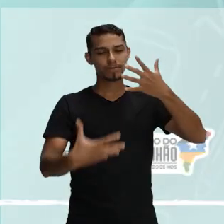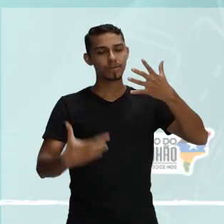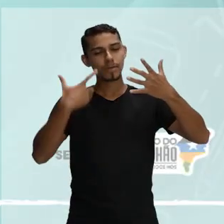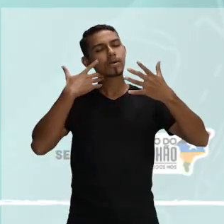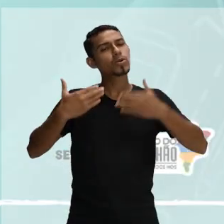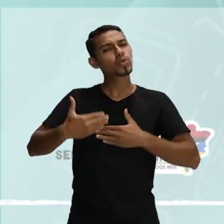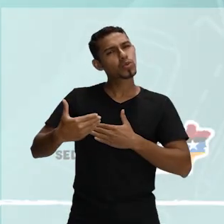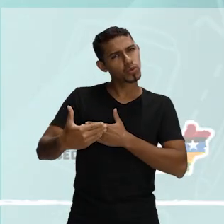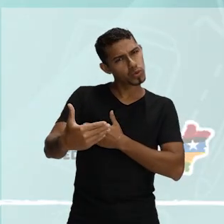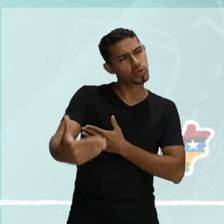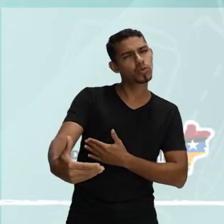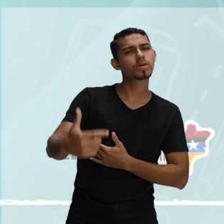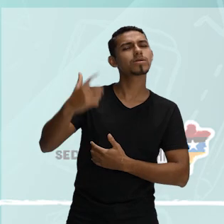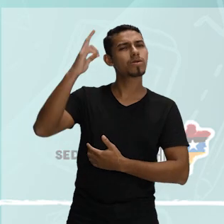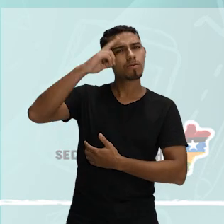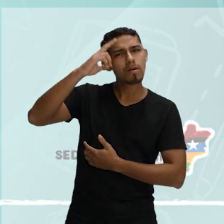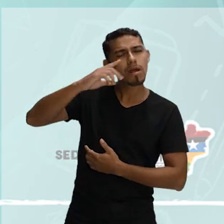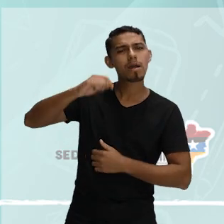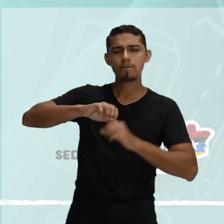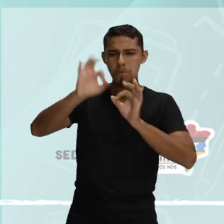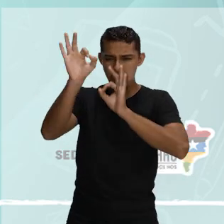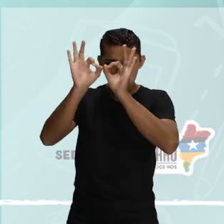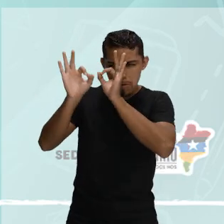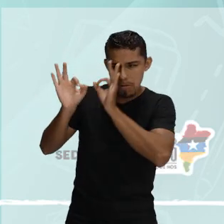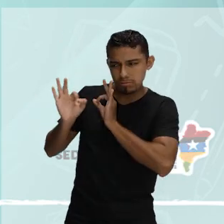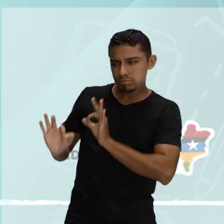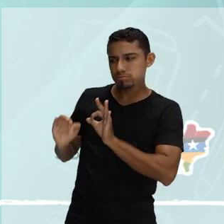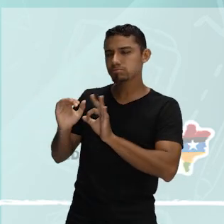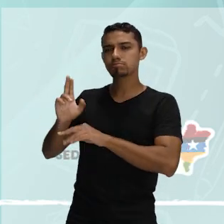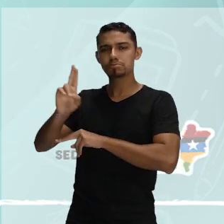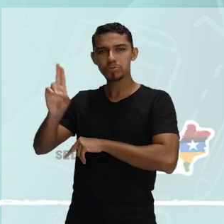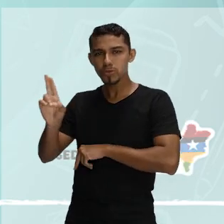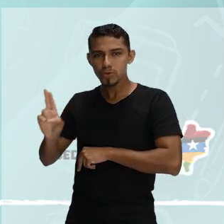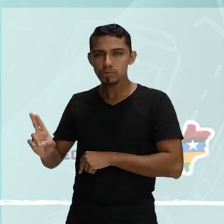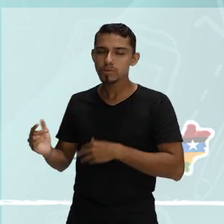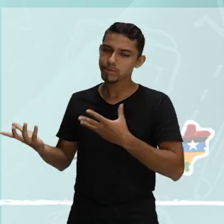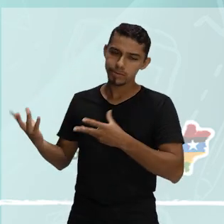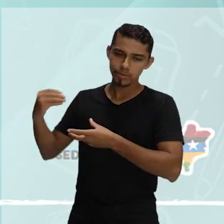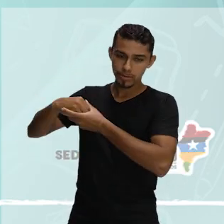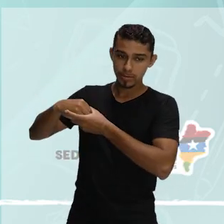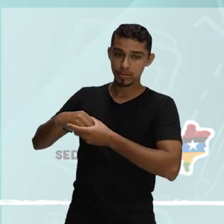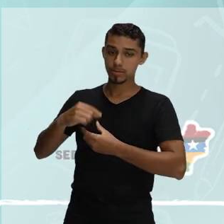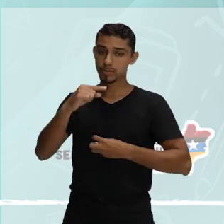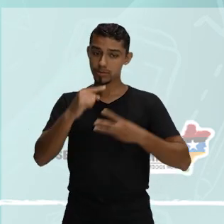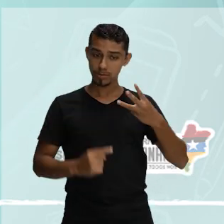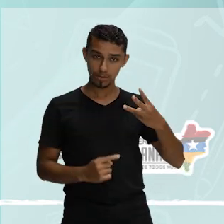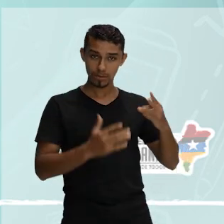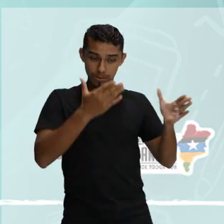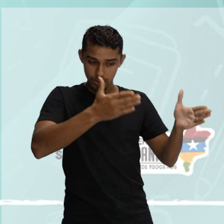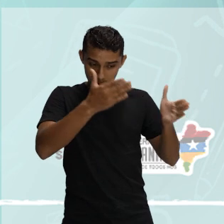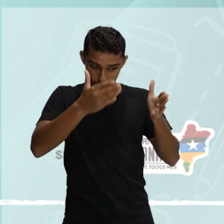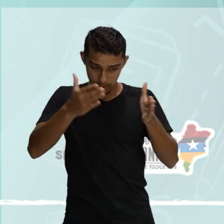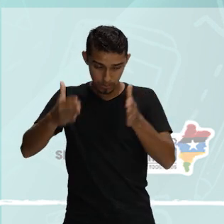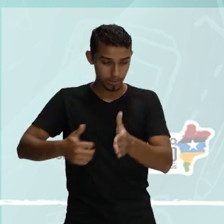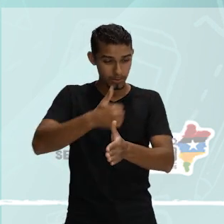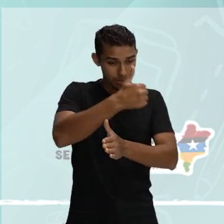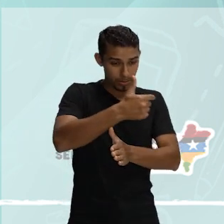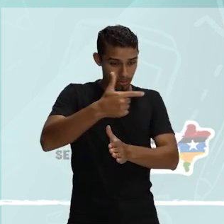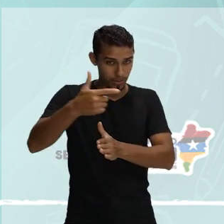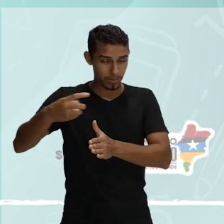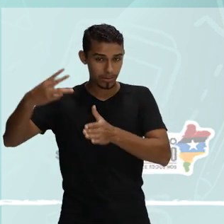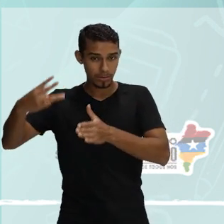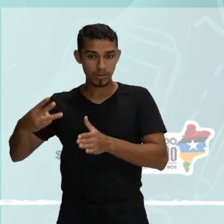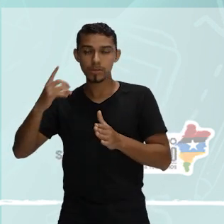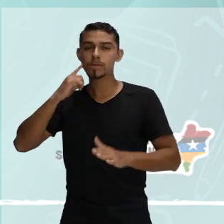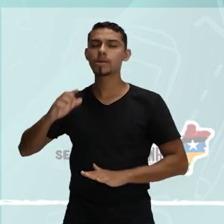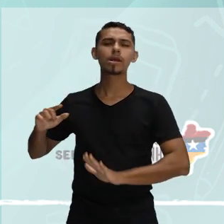uma continuação desse conteúdo. Agora nós vamos para a parte 3, onde nós estaremos respondendo